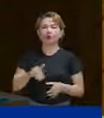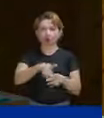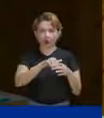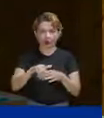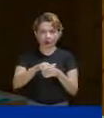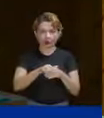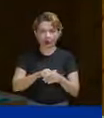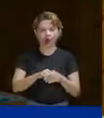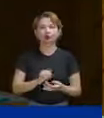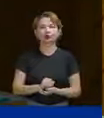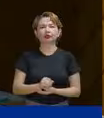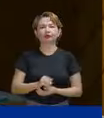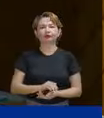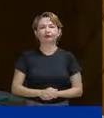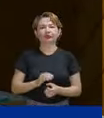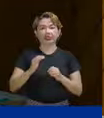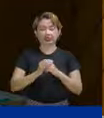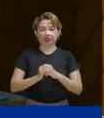TREAP